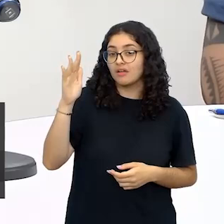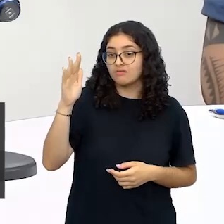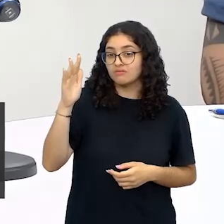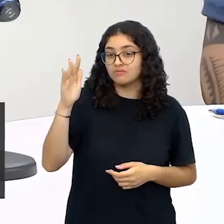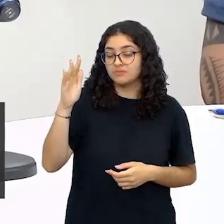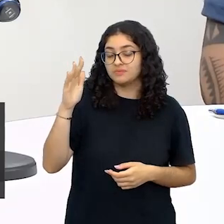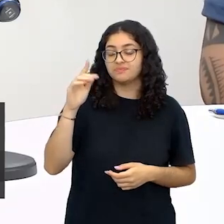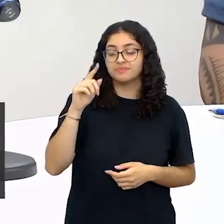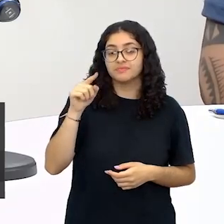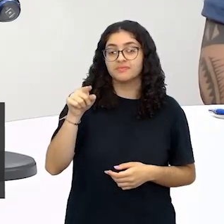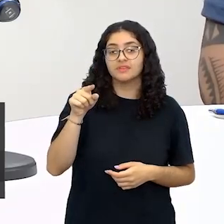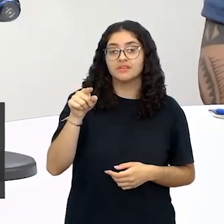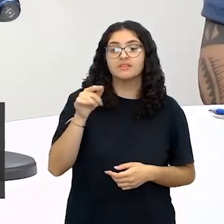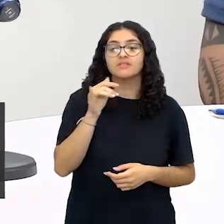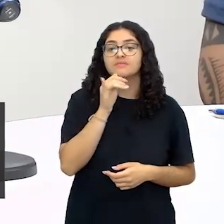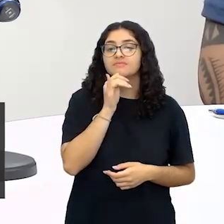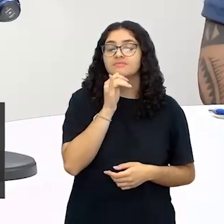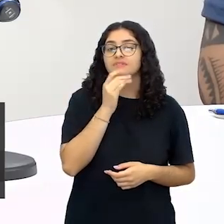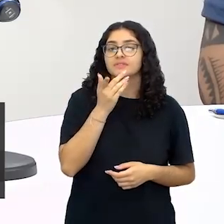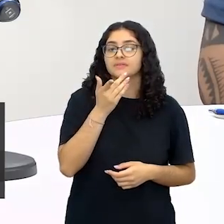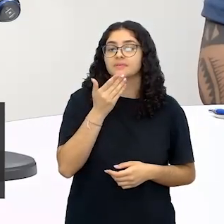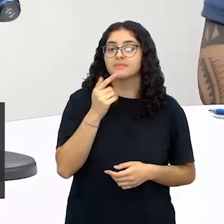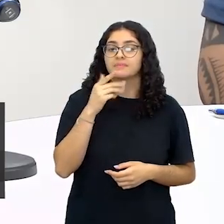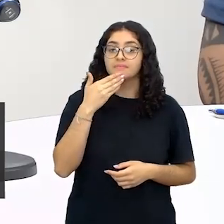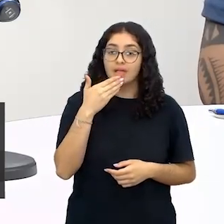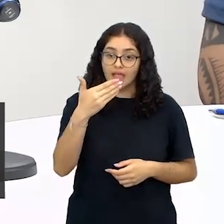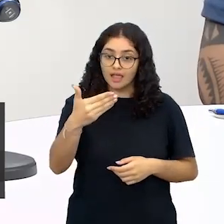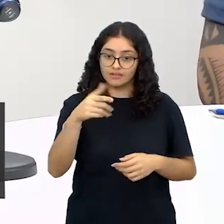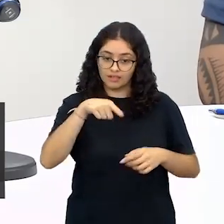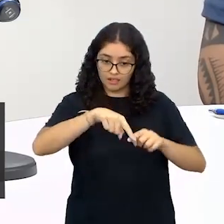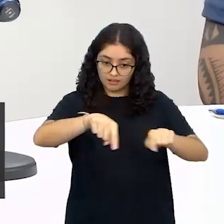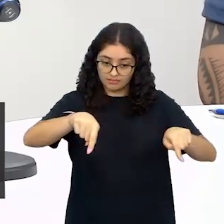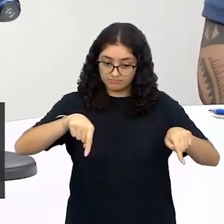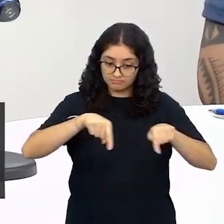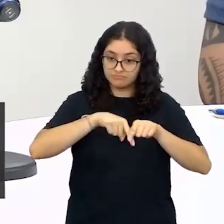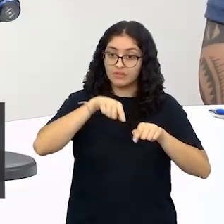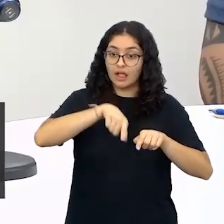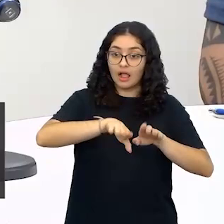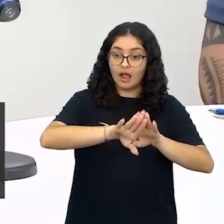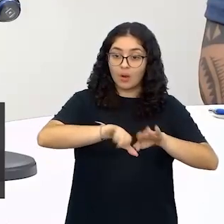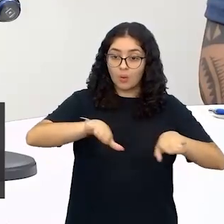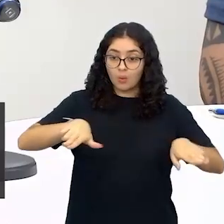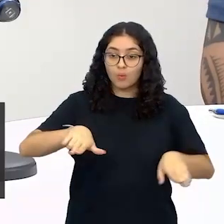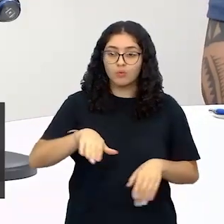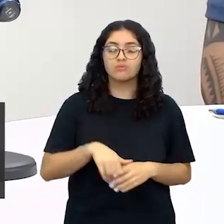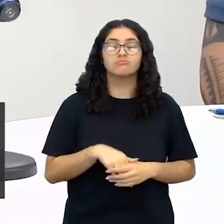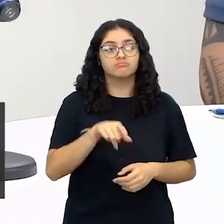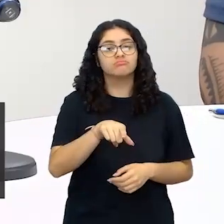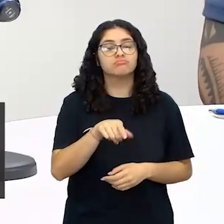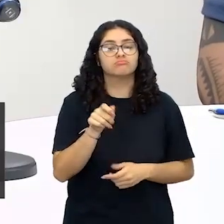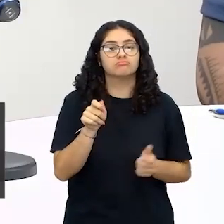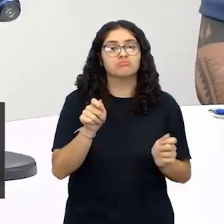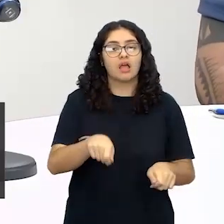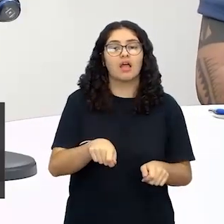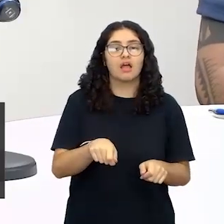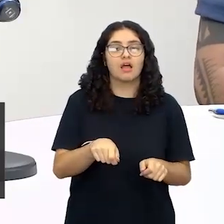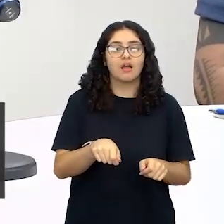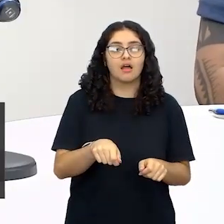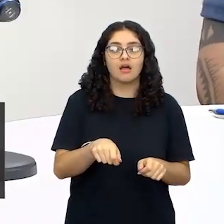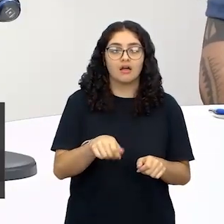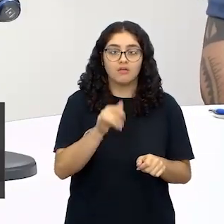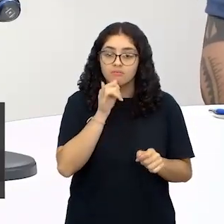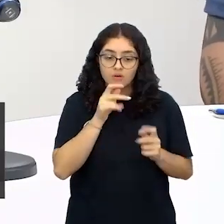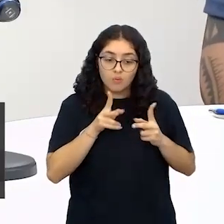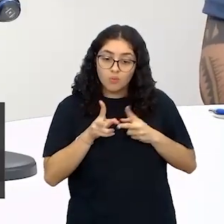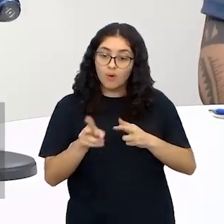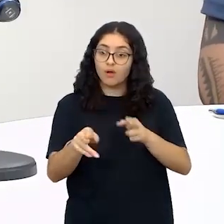elaborando uma solicitação para a classe possa fazer igual para